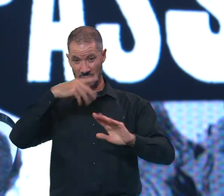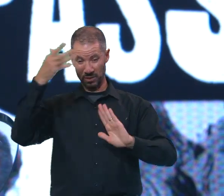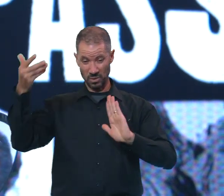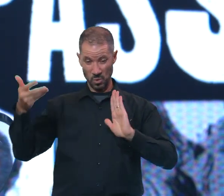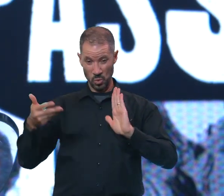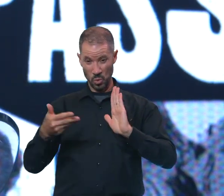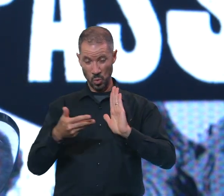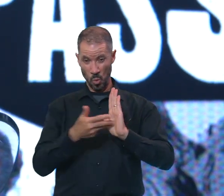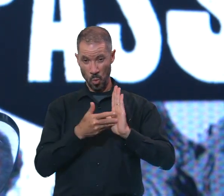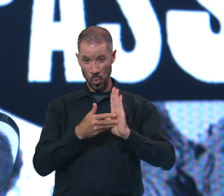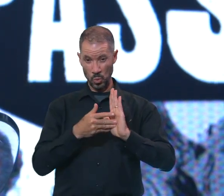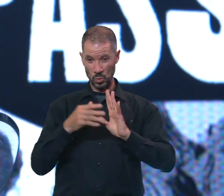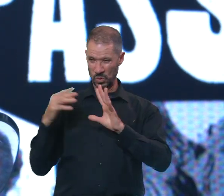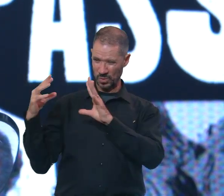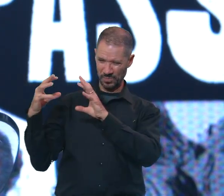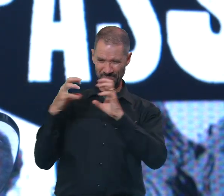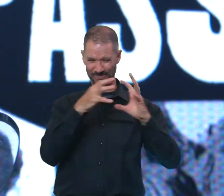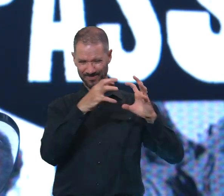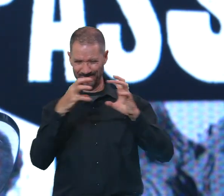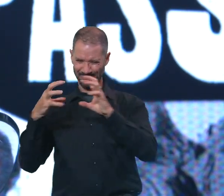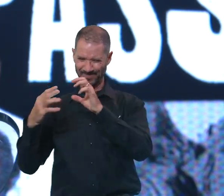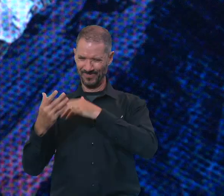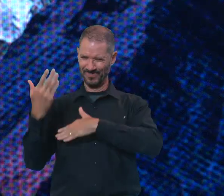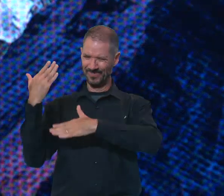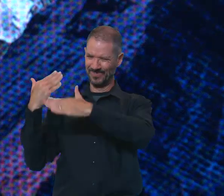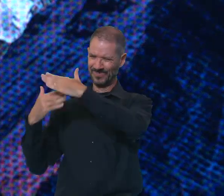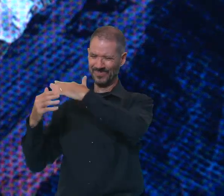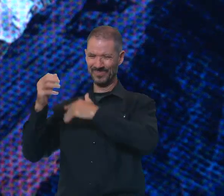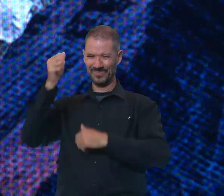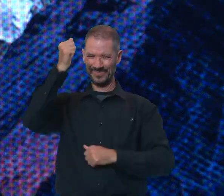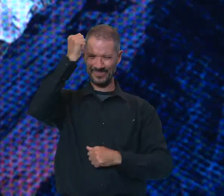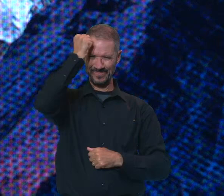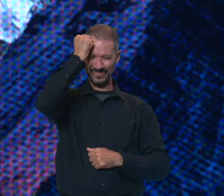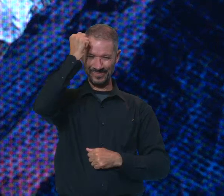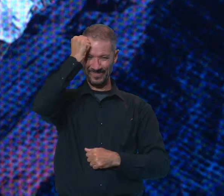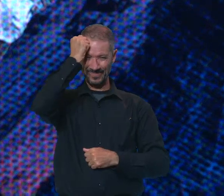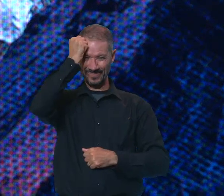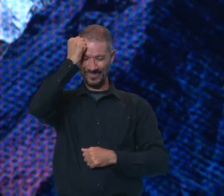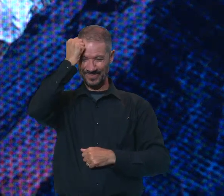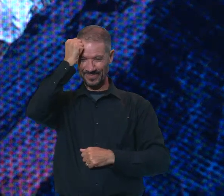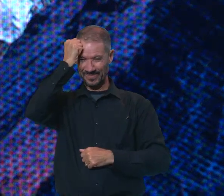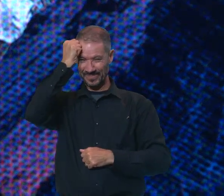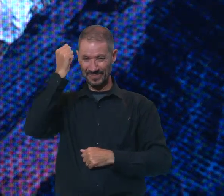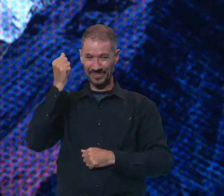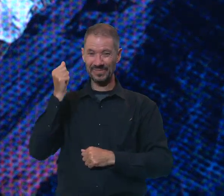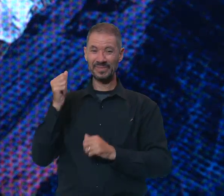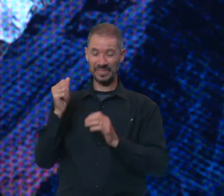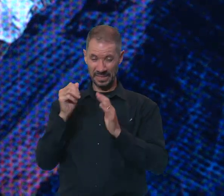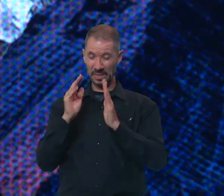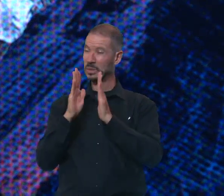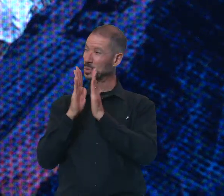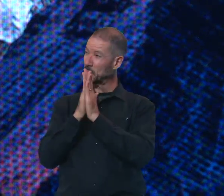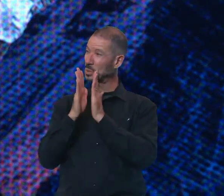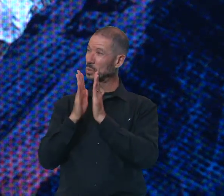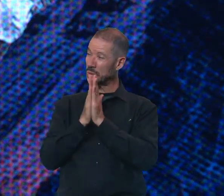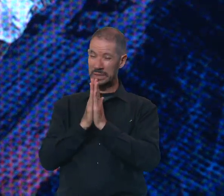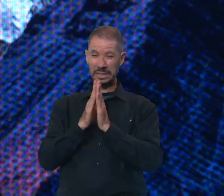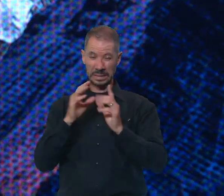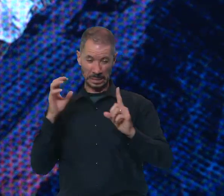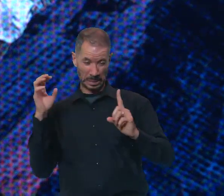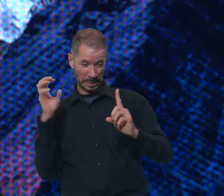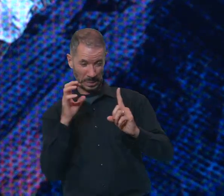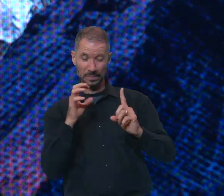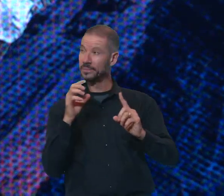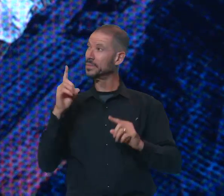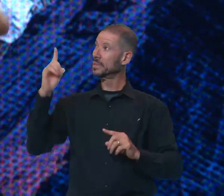foram confrontados pelo seu passado se arrependeram e buscaram retratação por aquilo que haviam feito.